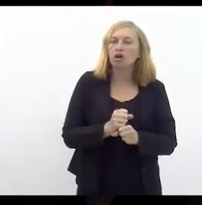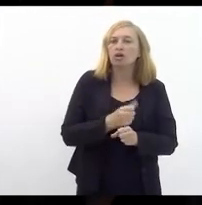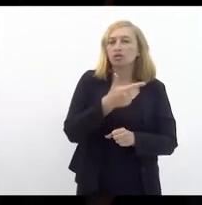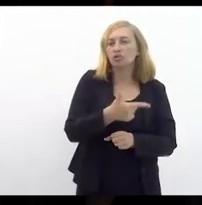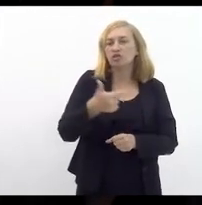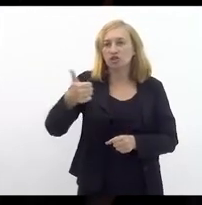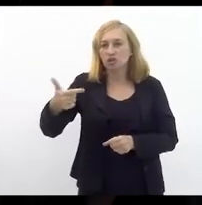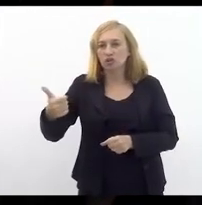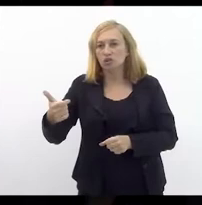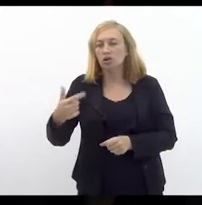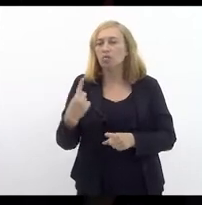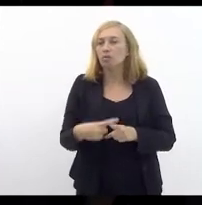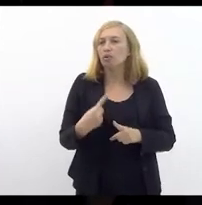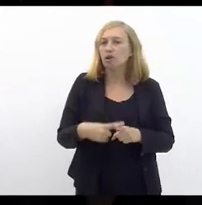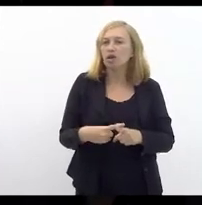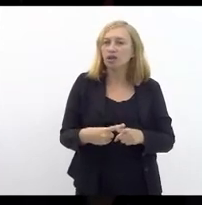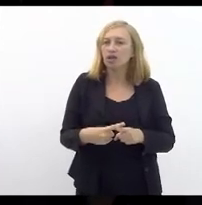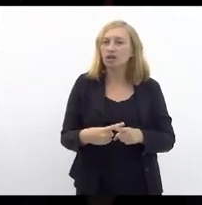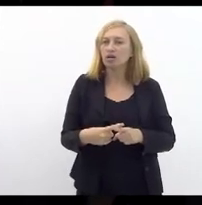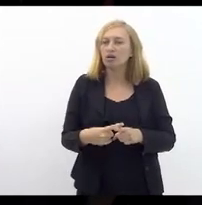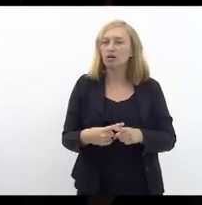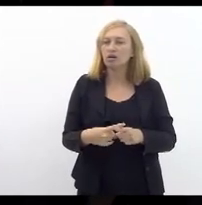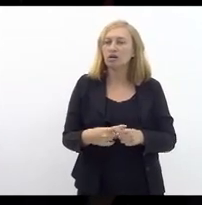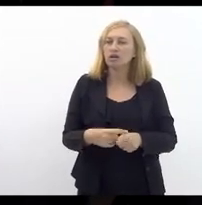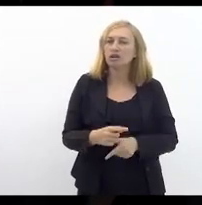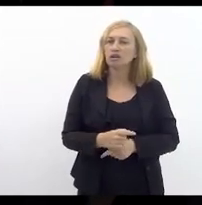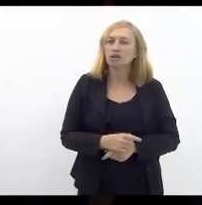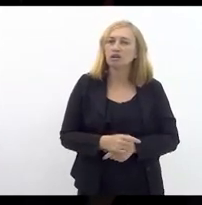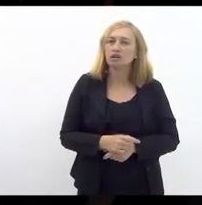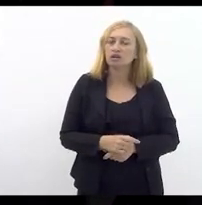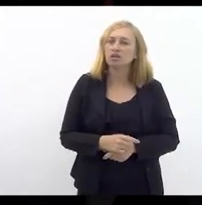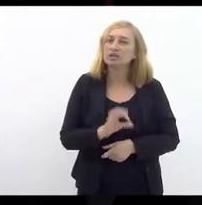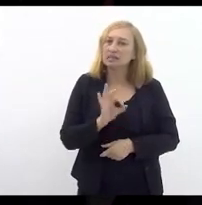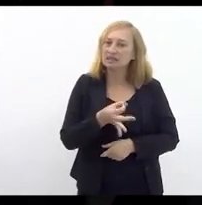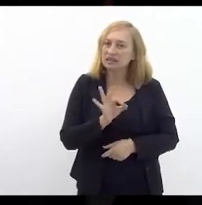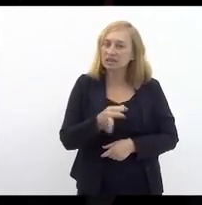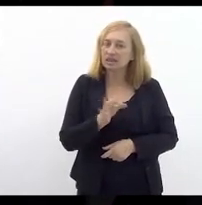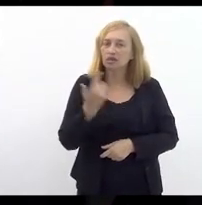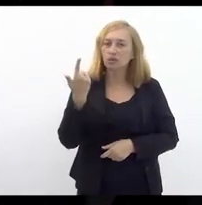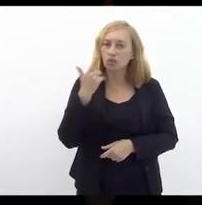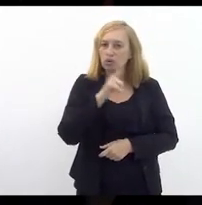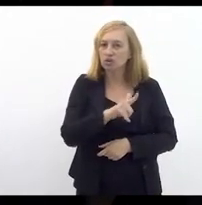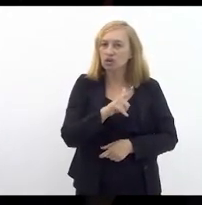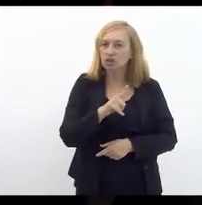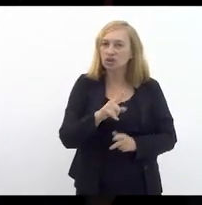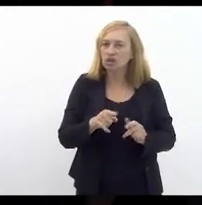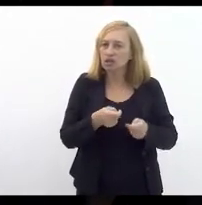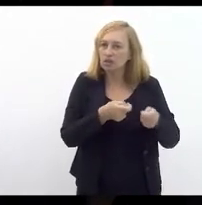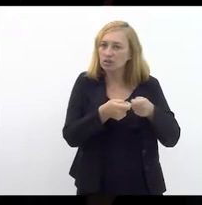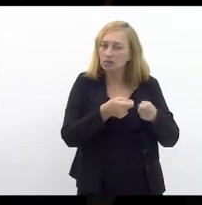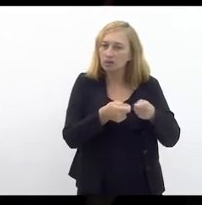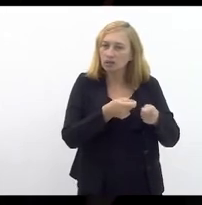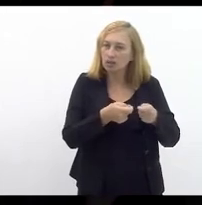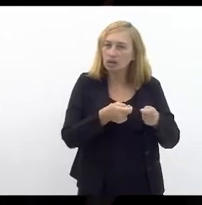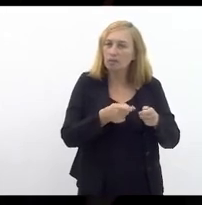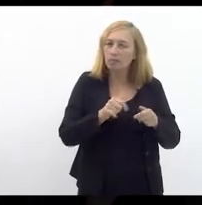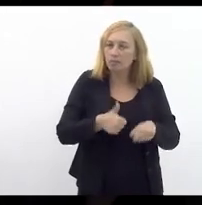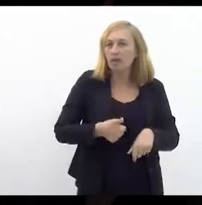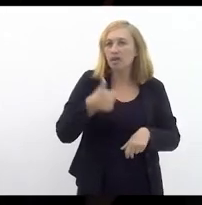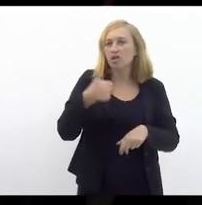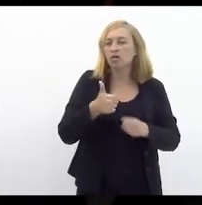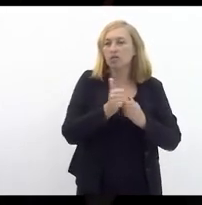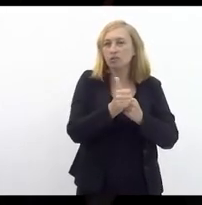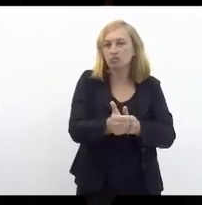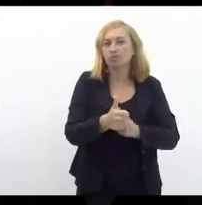porque com essa Câmara de Compensação, com certeza vamos conseguir regular melhor e